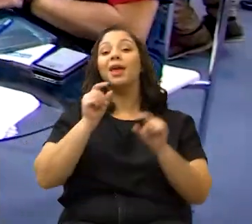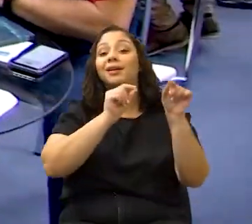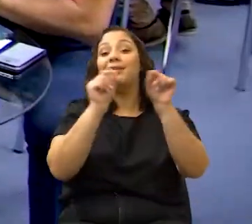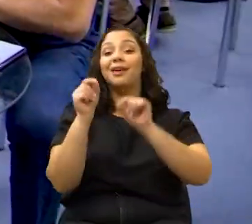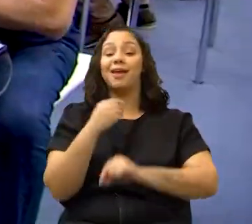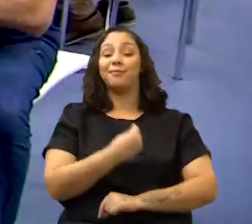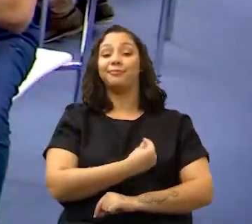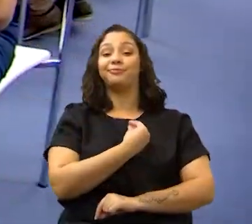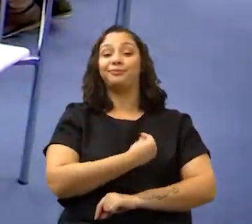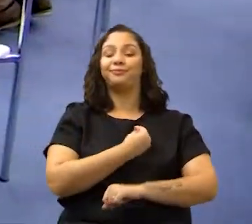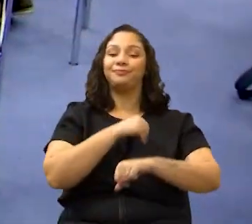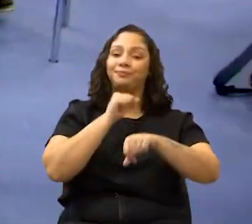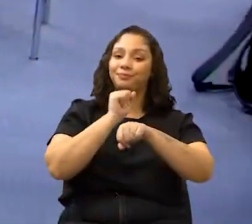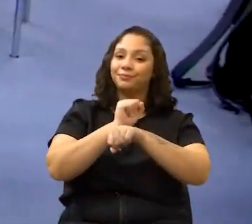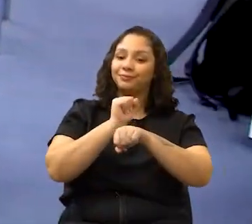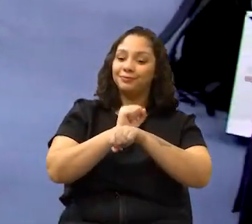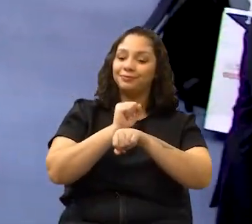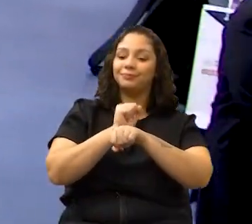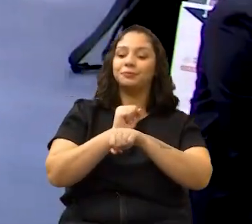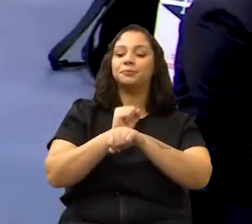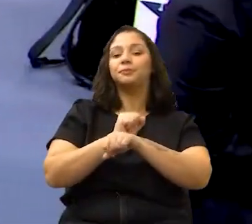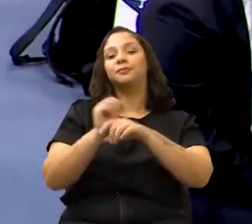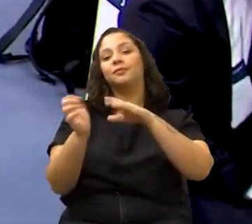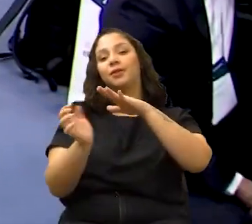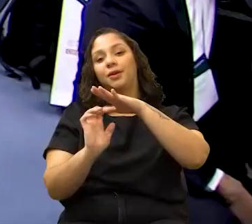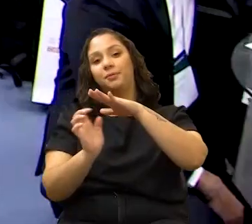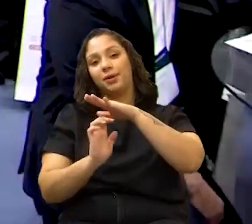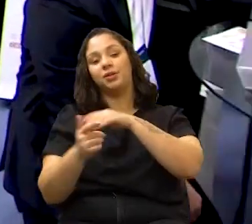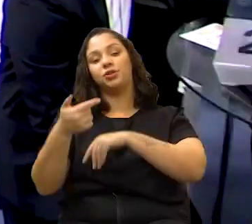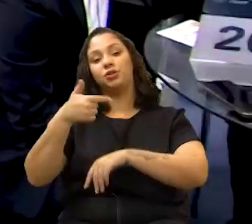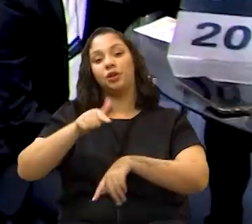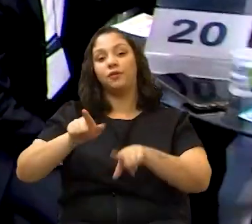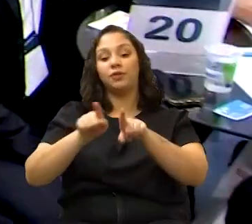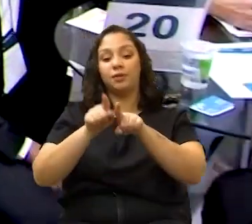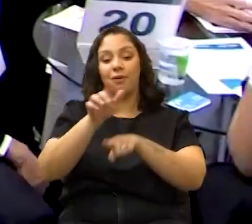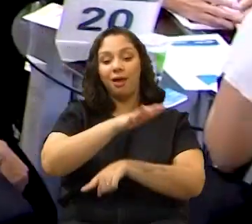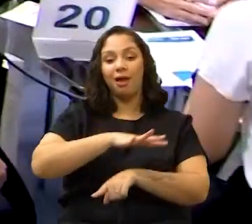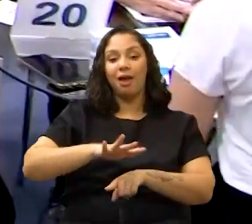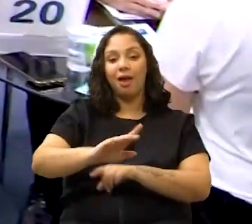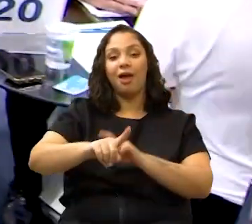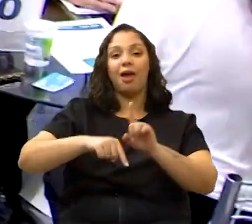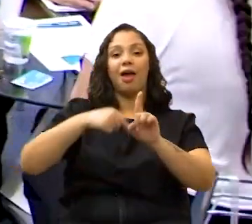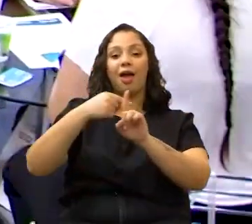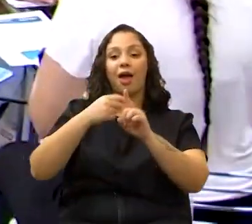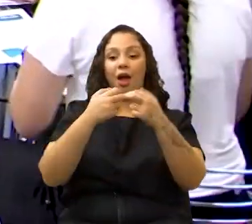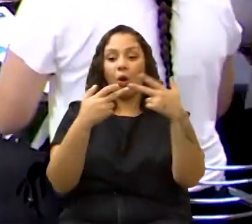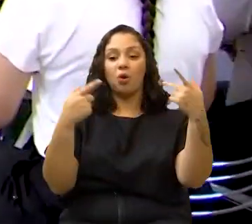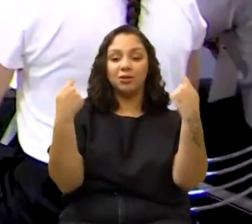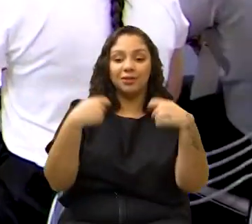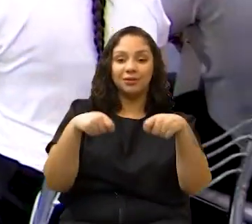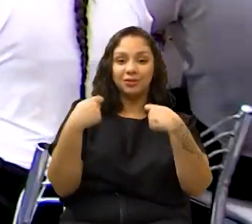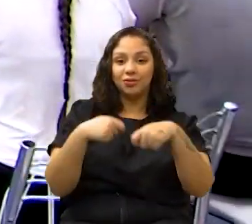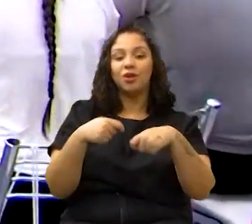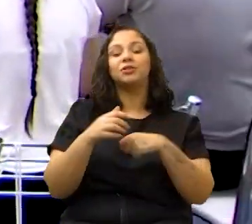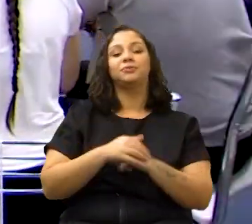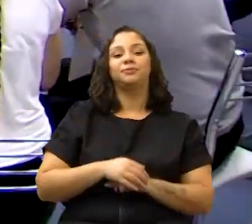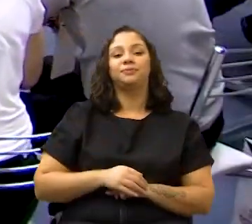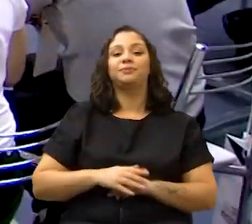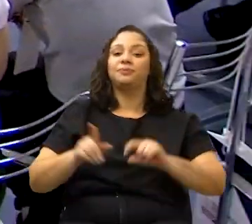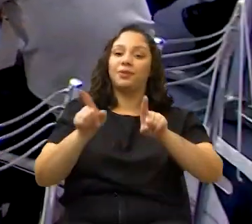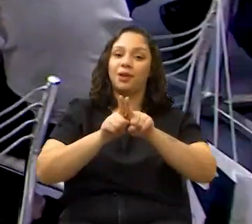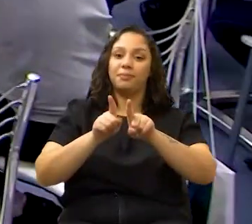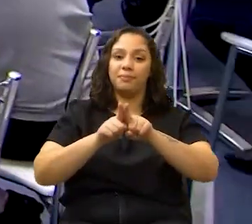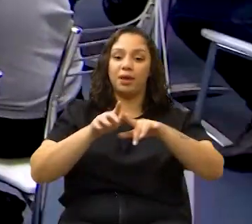presente aguardava reconexão de empresas e um ambiente favorável aos negócios. E pela intensidade